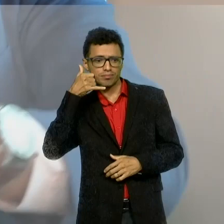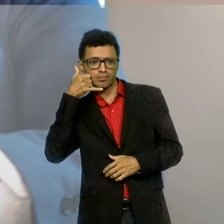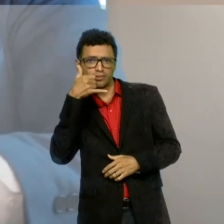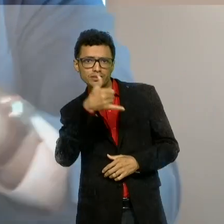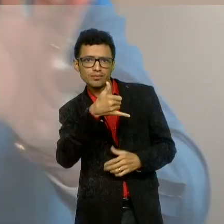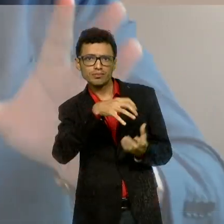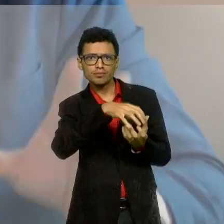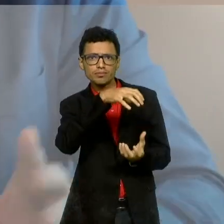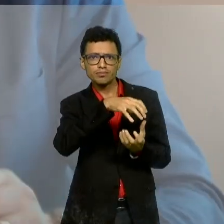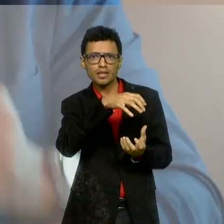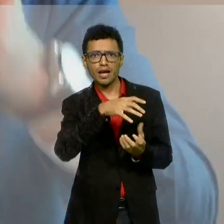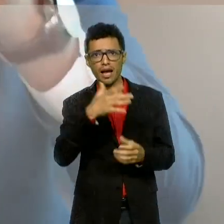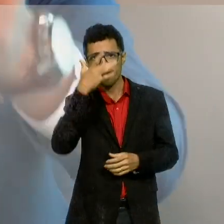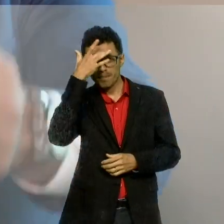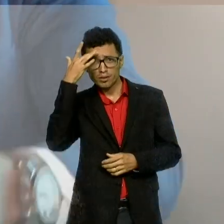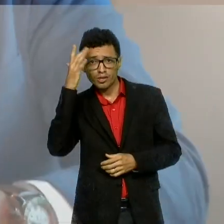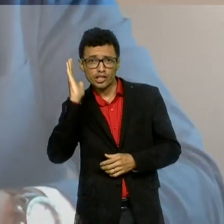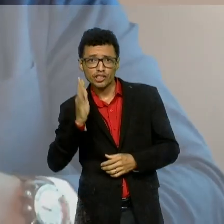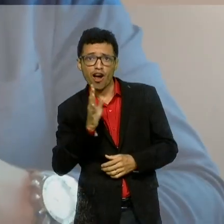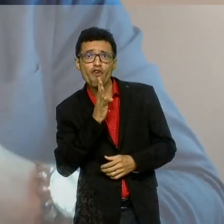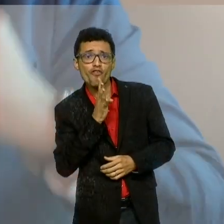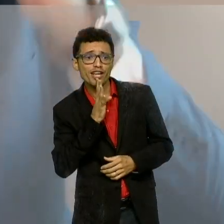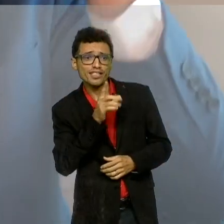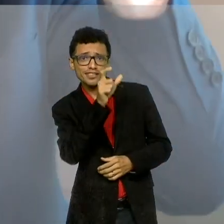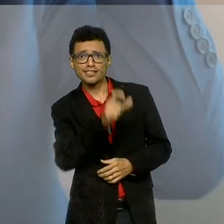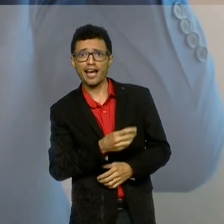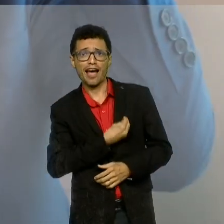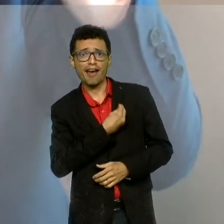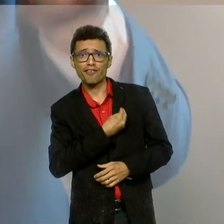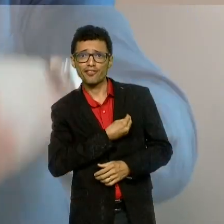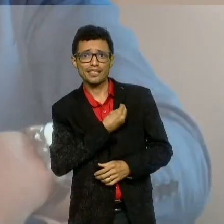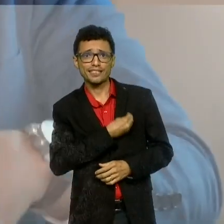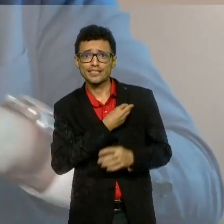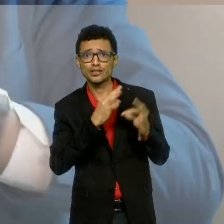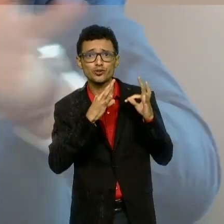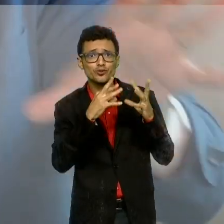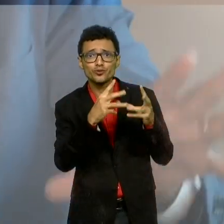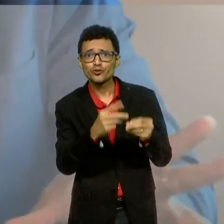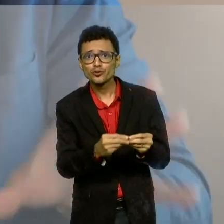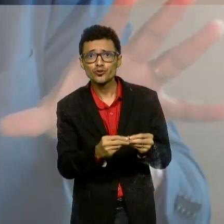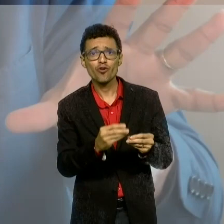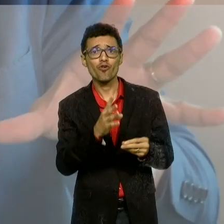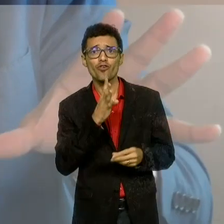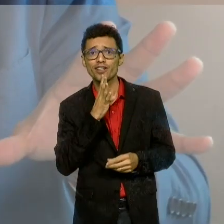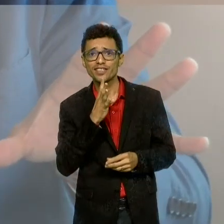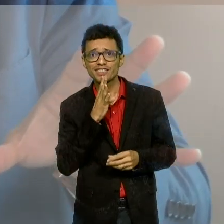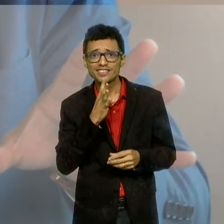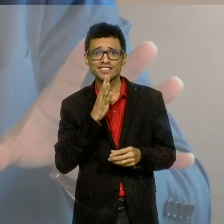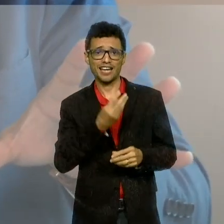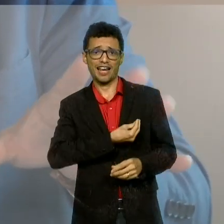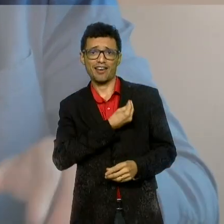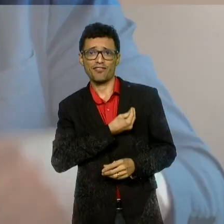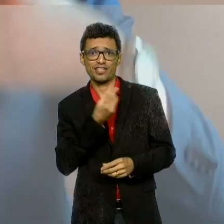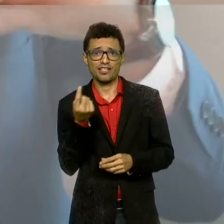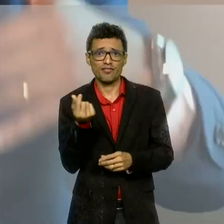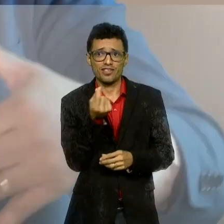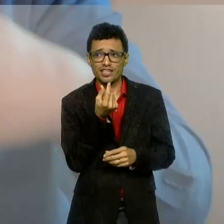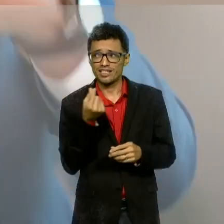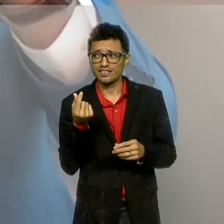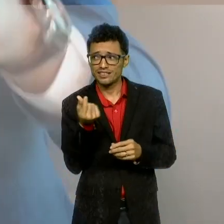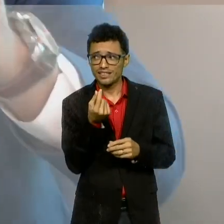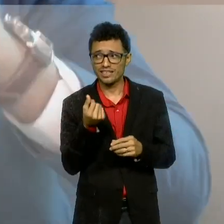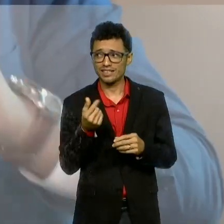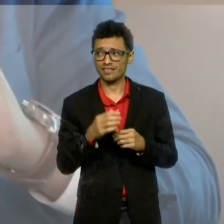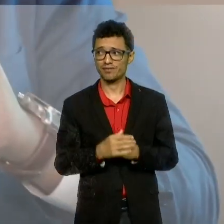a pessoa ter todos os dados dele saber quantos empréstimos ele tinha eh qual era o cadastro dele saber tudo saber a vida financeira dele toda e aí